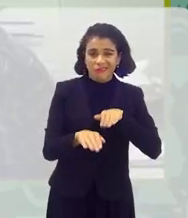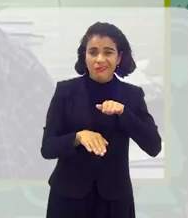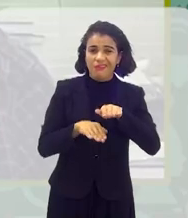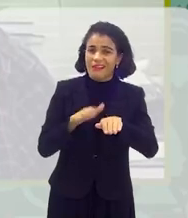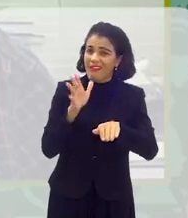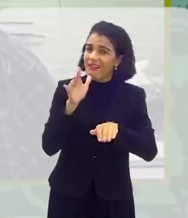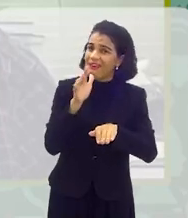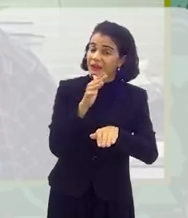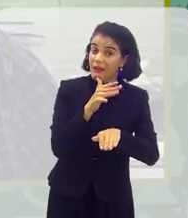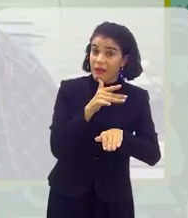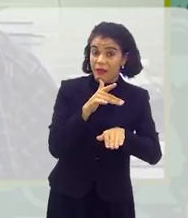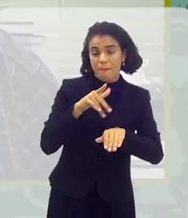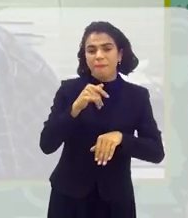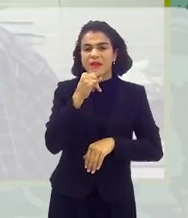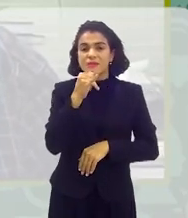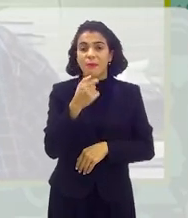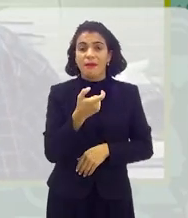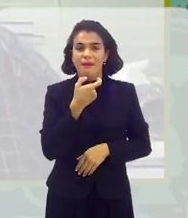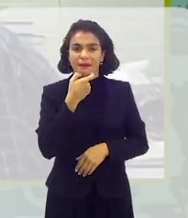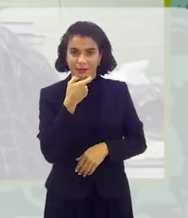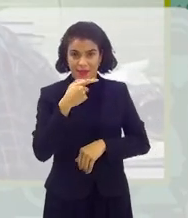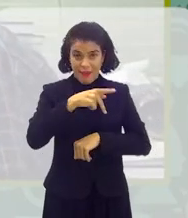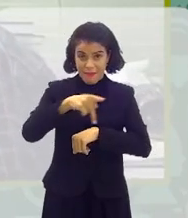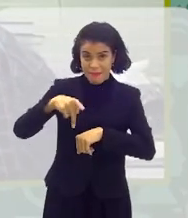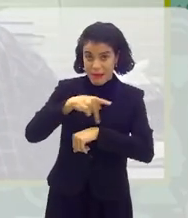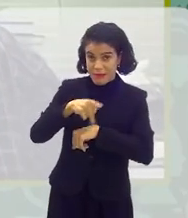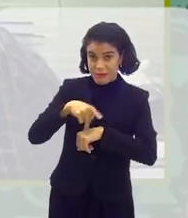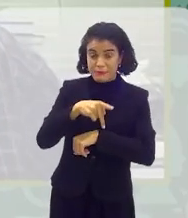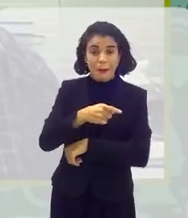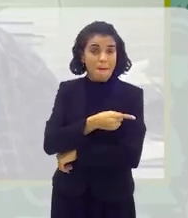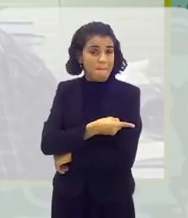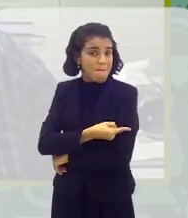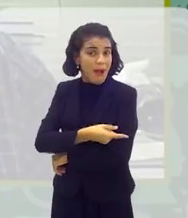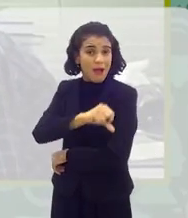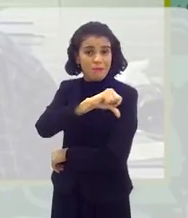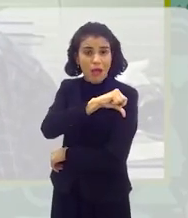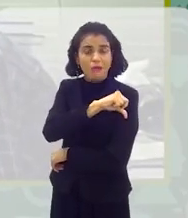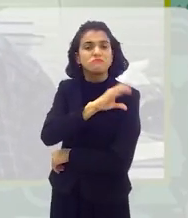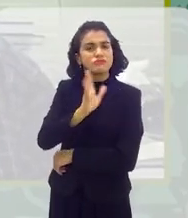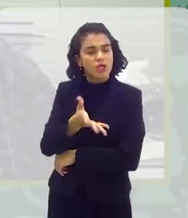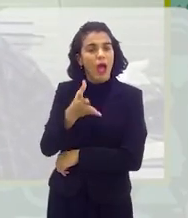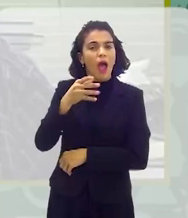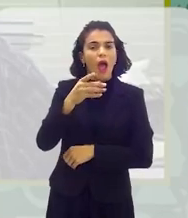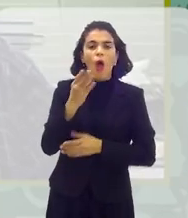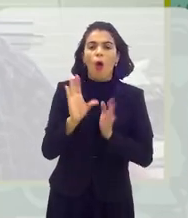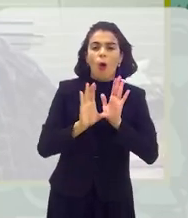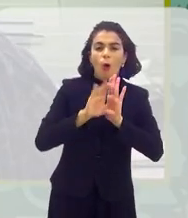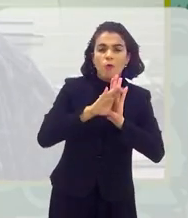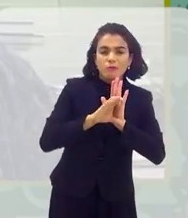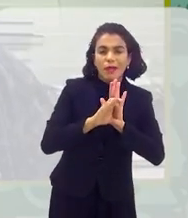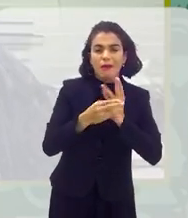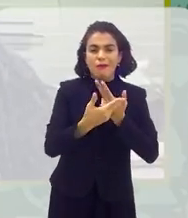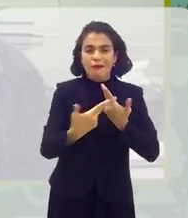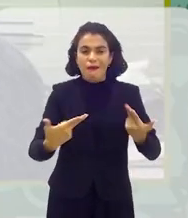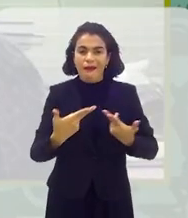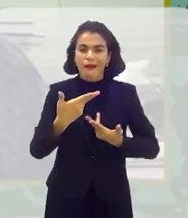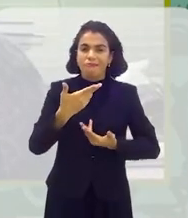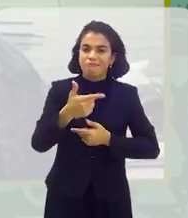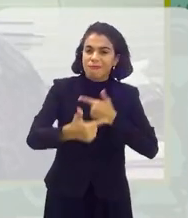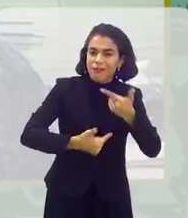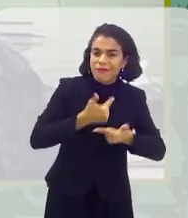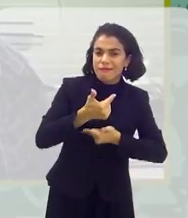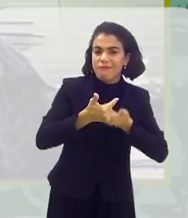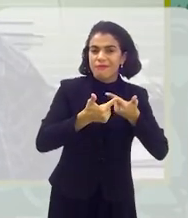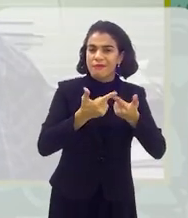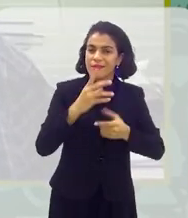está engatinhando ainda se for para o exterior na Inglaterra por exemplo desde que no básico as crianças são expostas já os conceitos estão por trás da